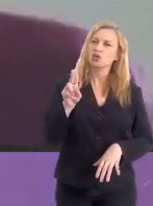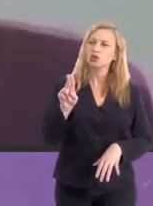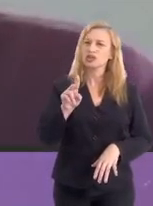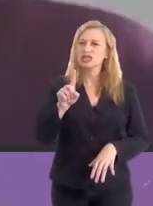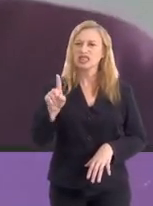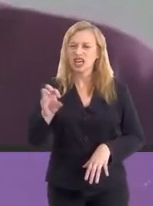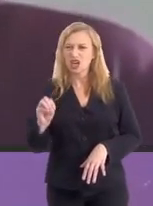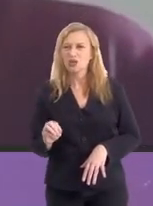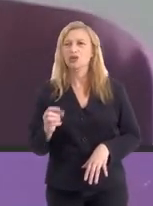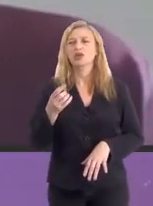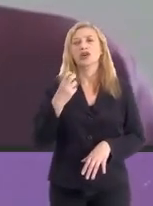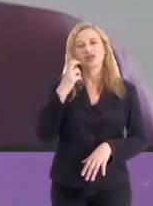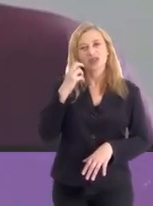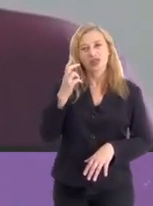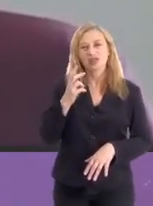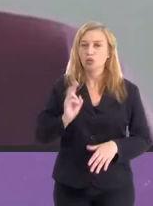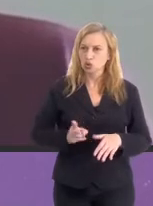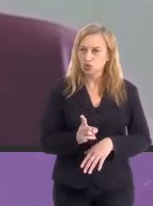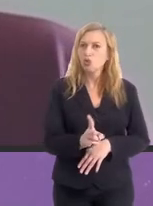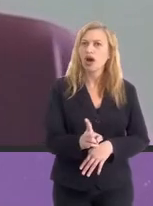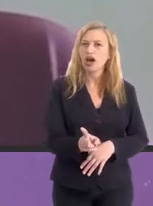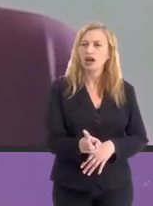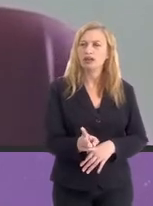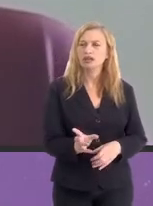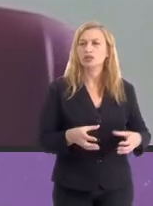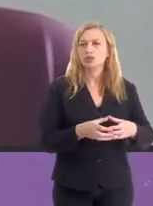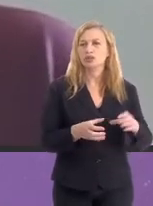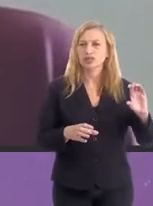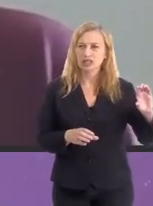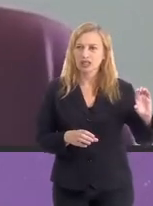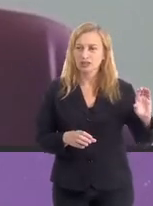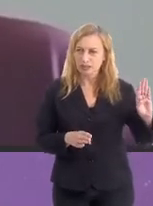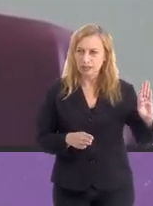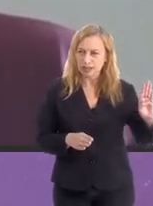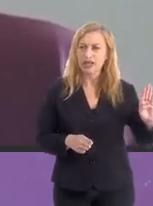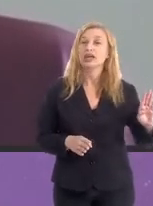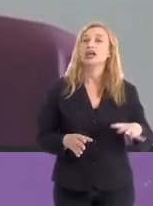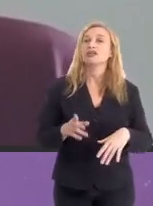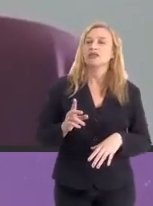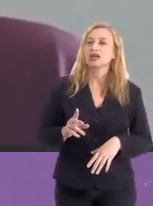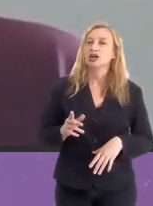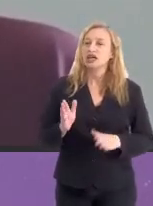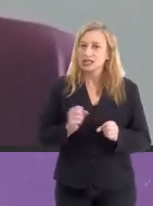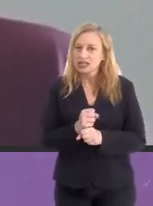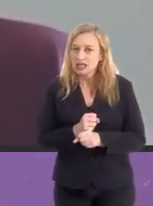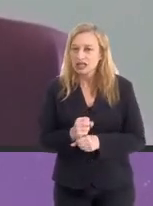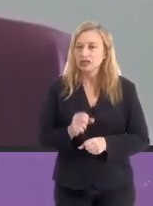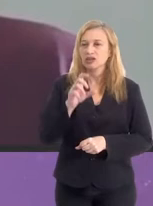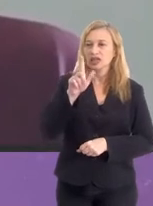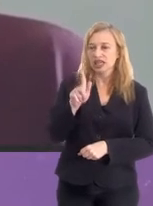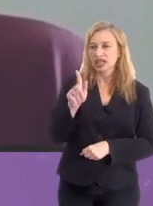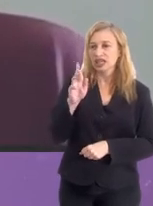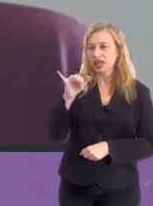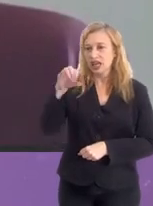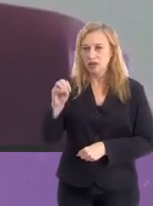Cruzeiro vergonhosamente permaneceram na série B e vão disputar esse ano né Grêmio